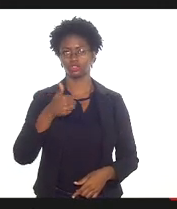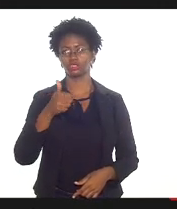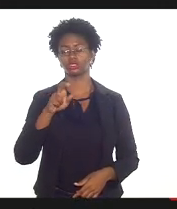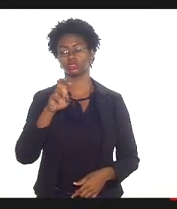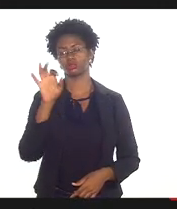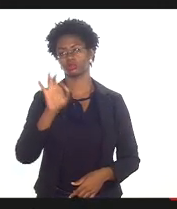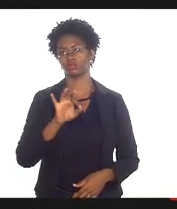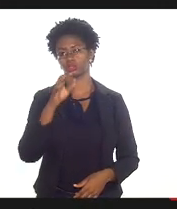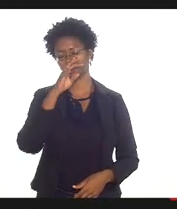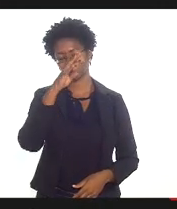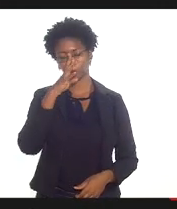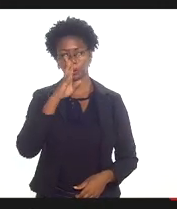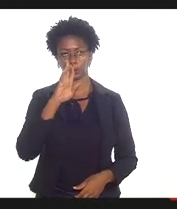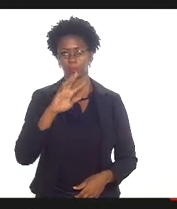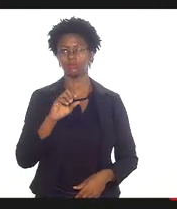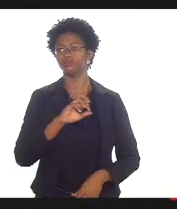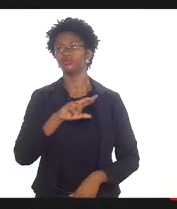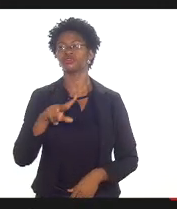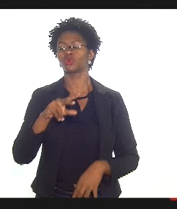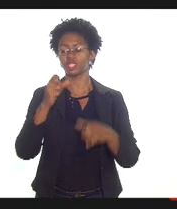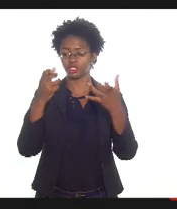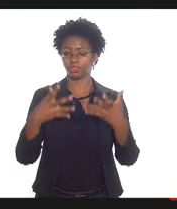fica claro na portaria